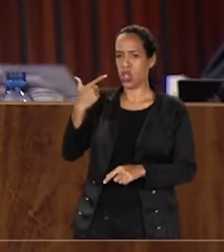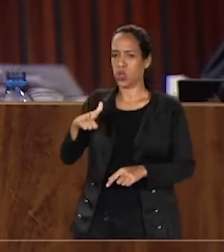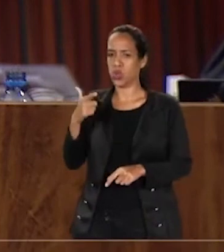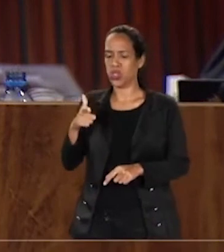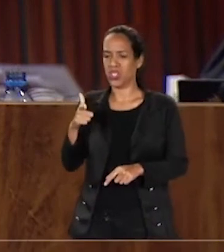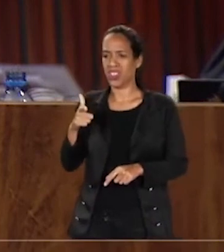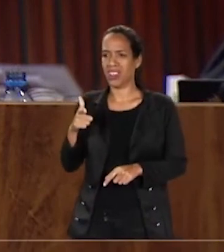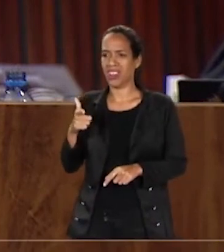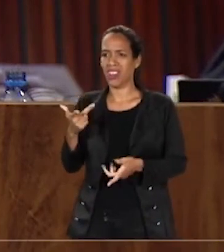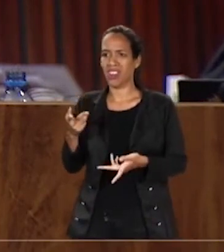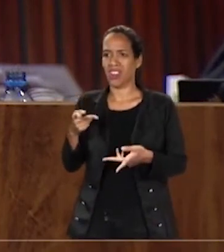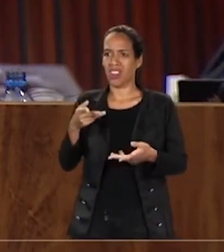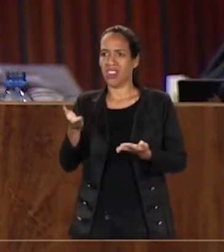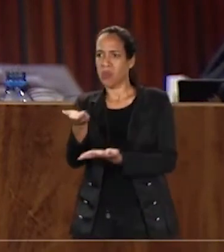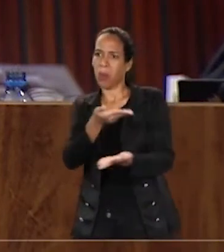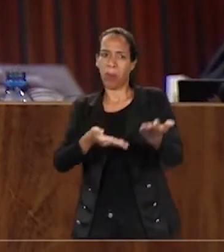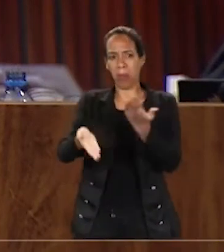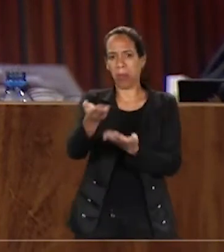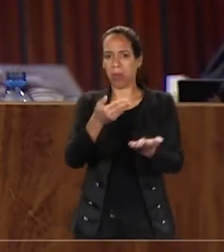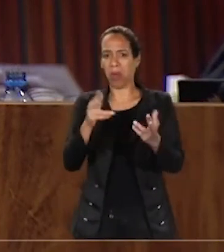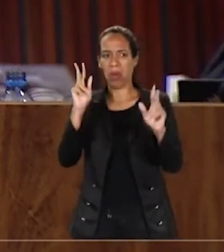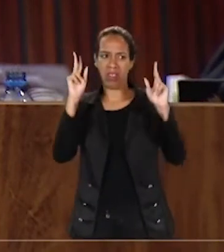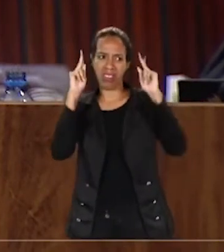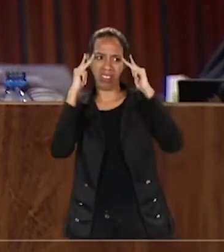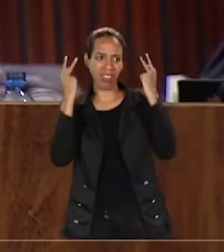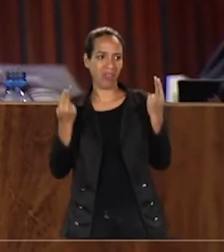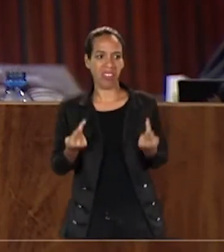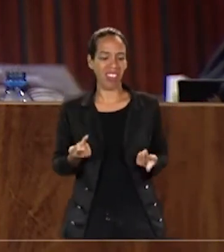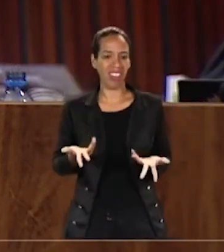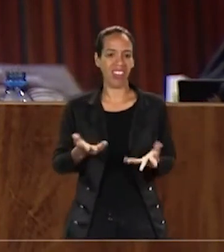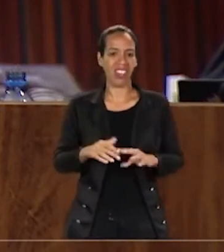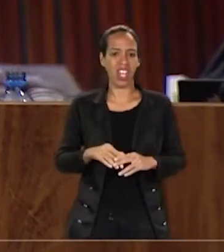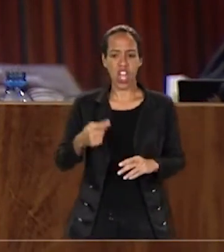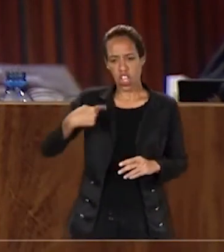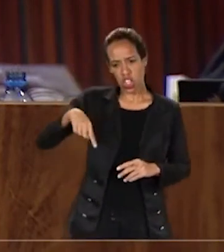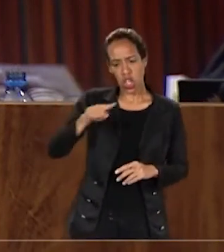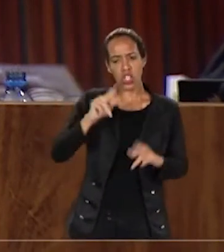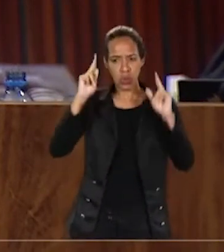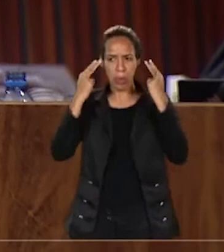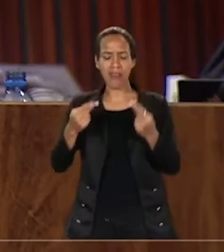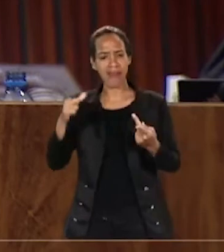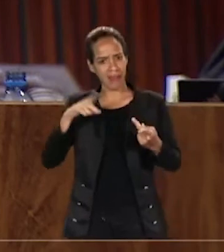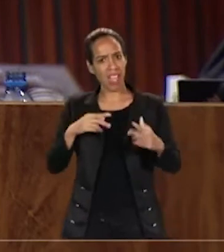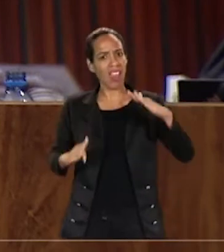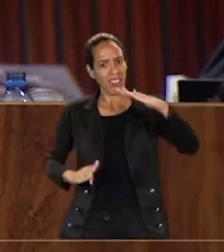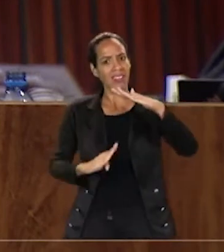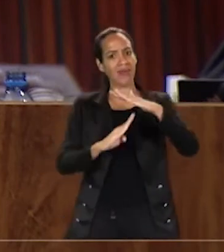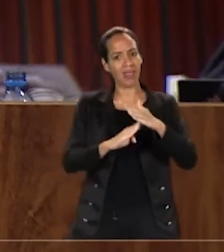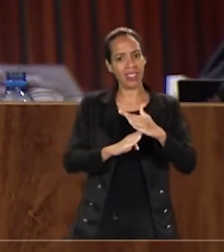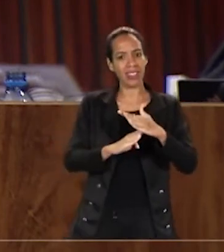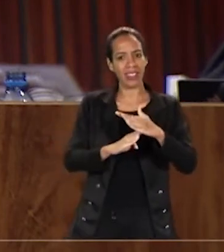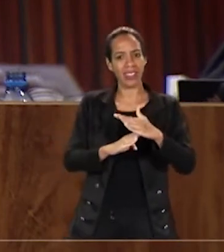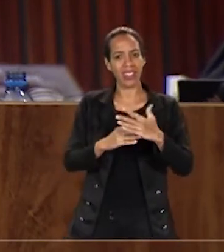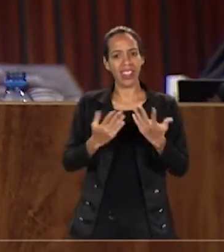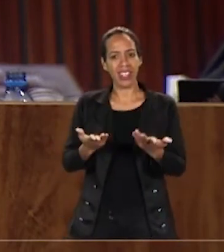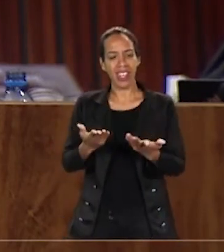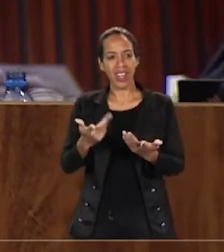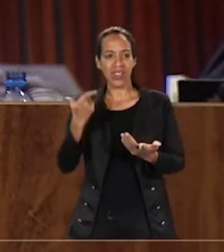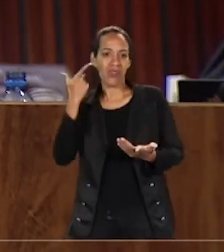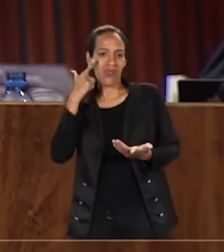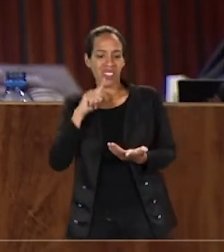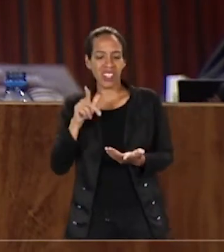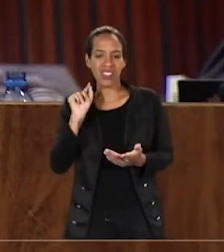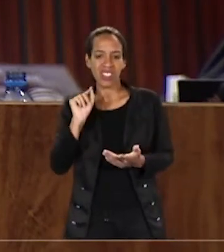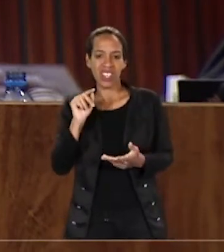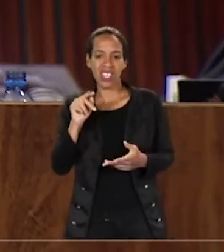retórica humanos nós todos temos nossas limitações concedamos o benefício da